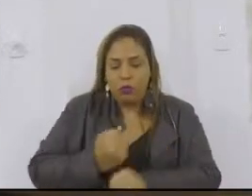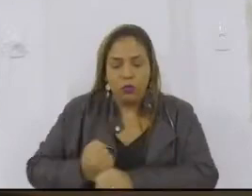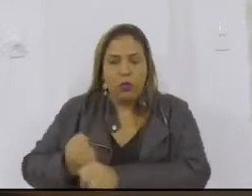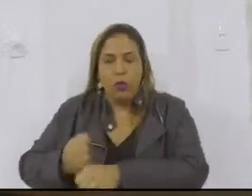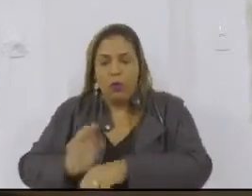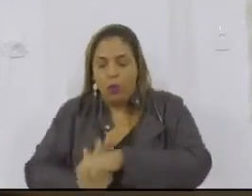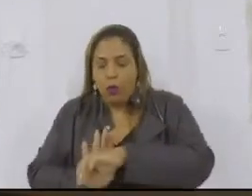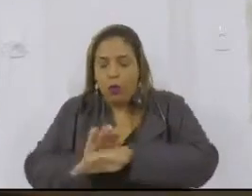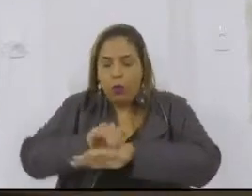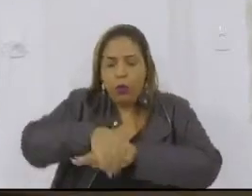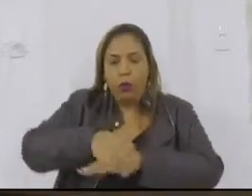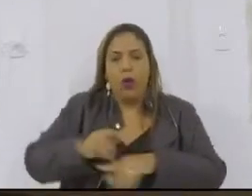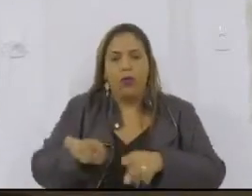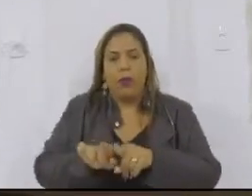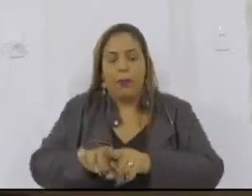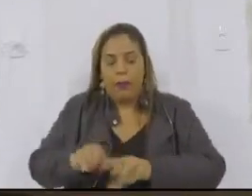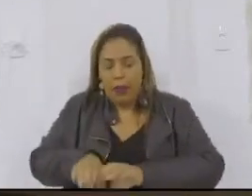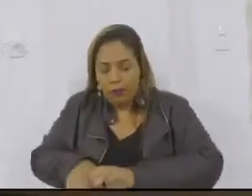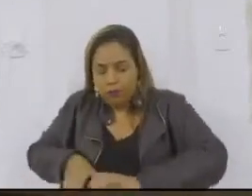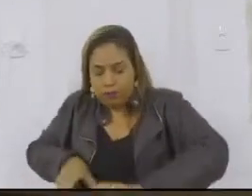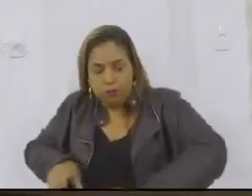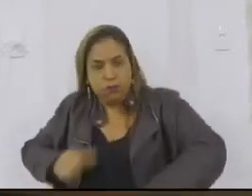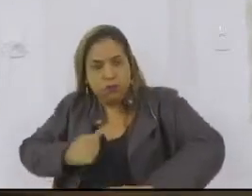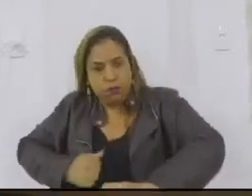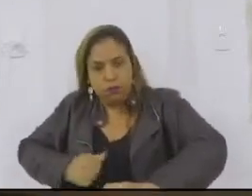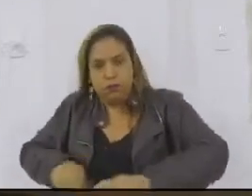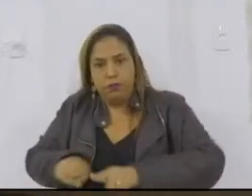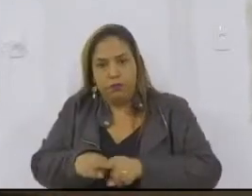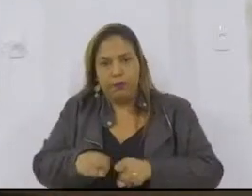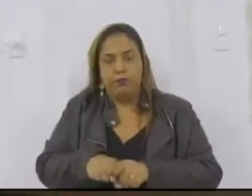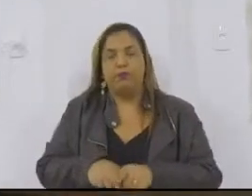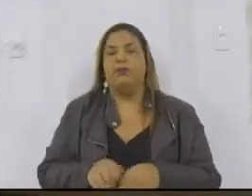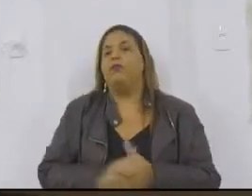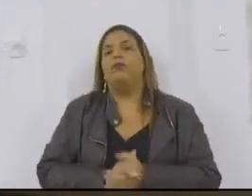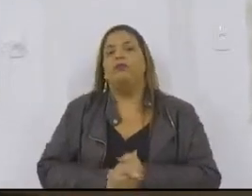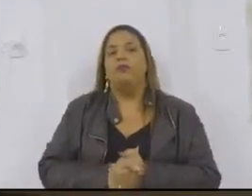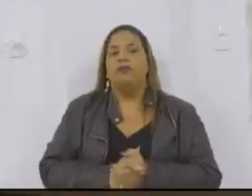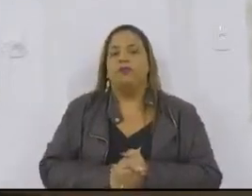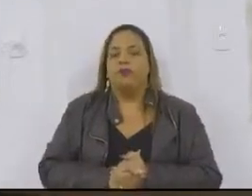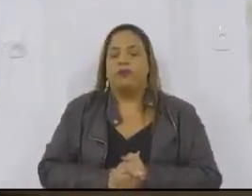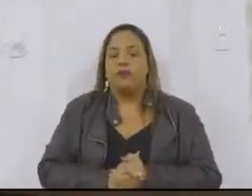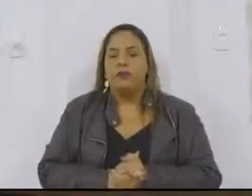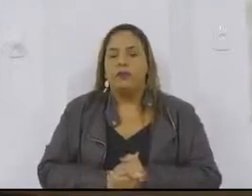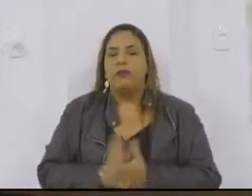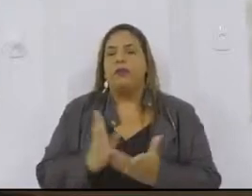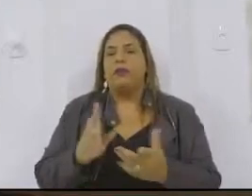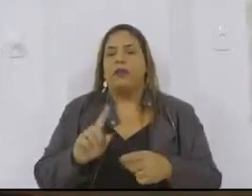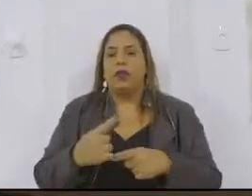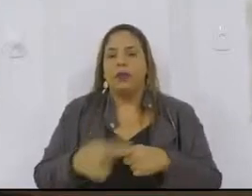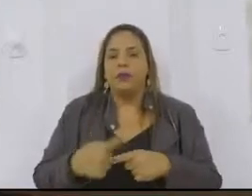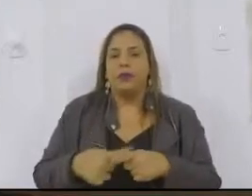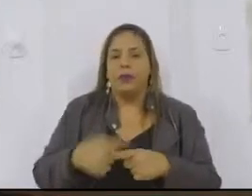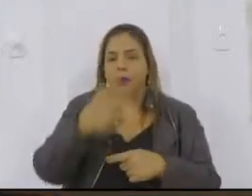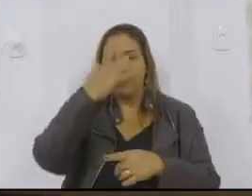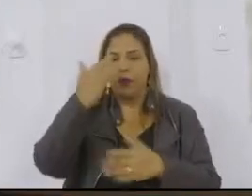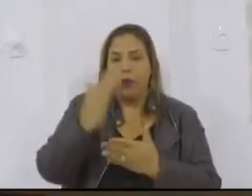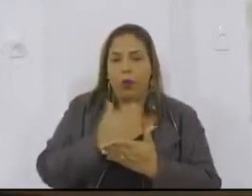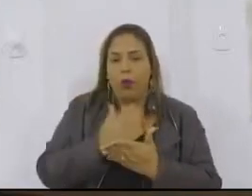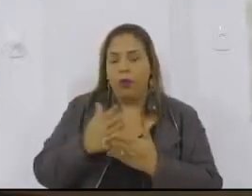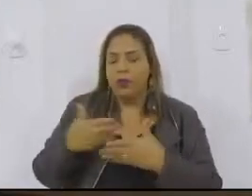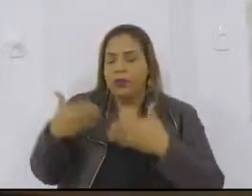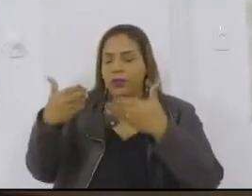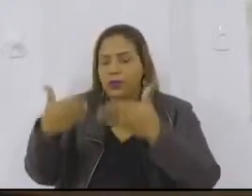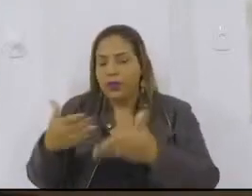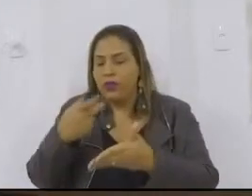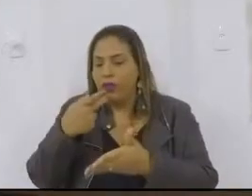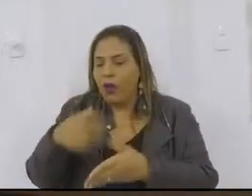de esgoto na rua Joaquim Maia, no Pinhão. Através do nosso gabinete itinerante, nos foi informado que a rua acima citada, em frente à casa